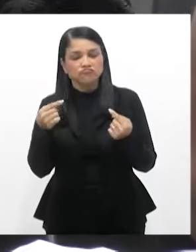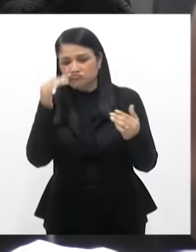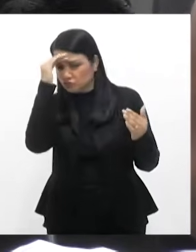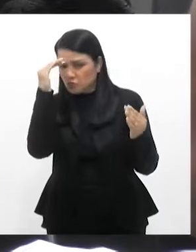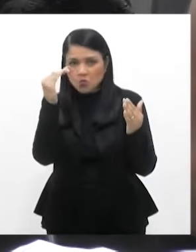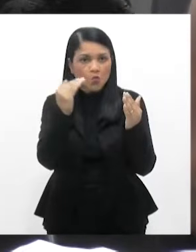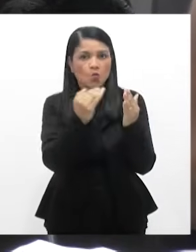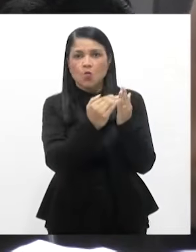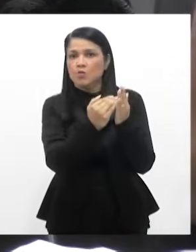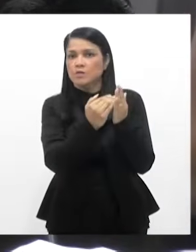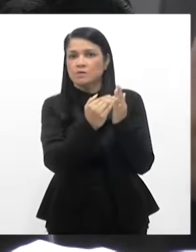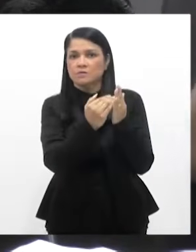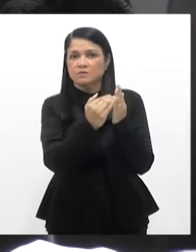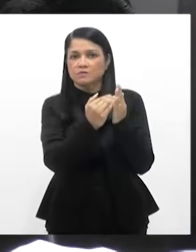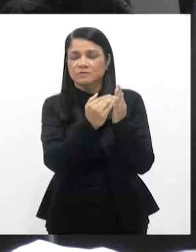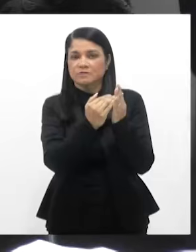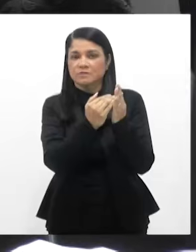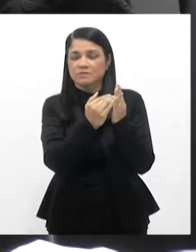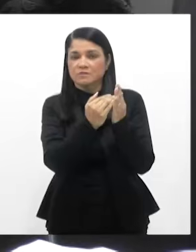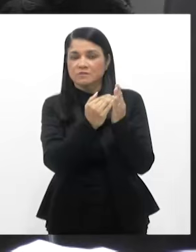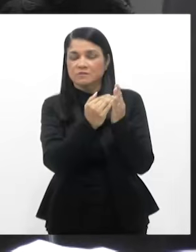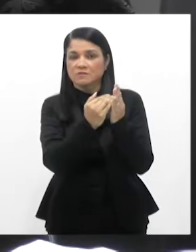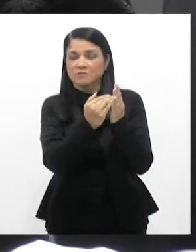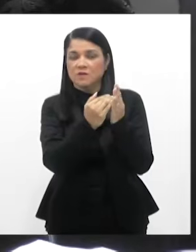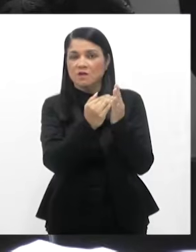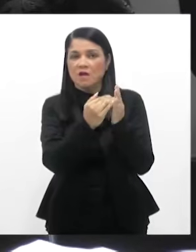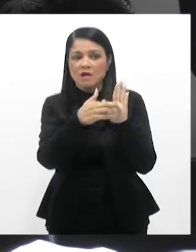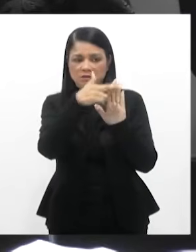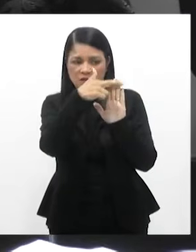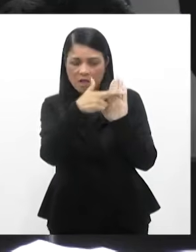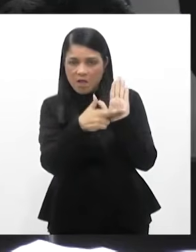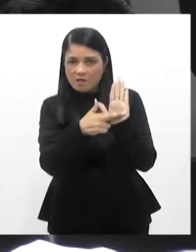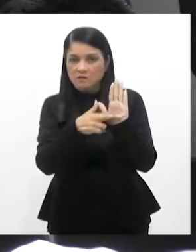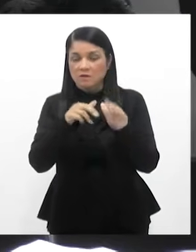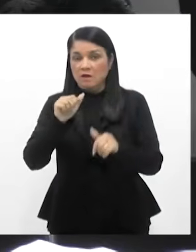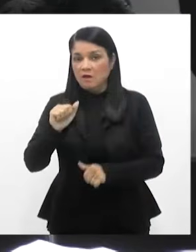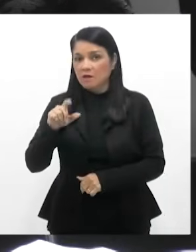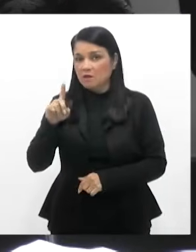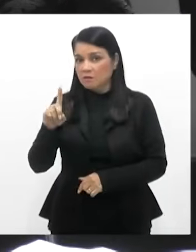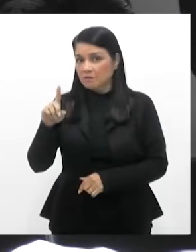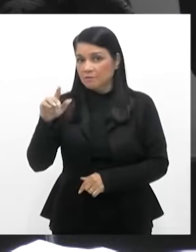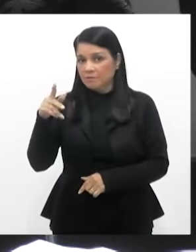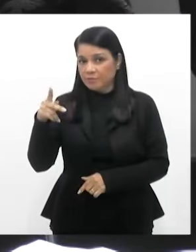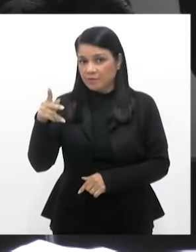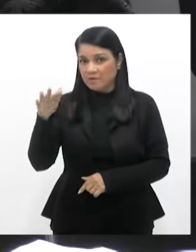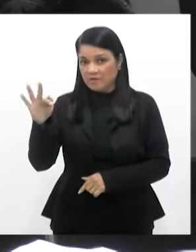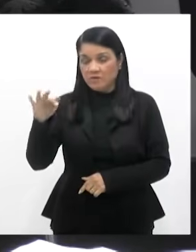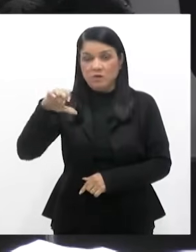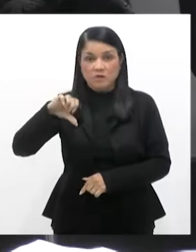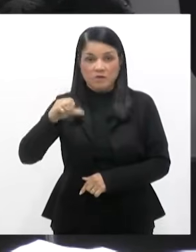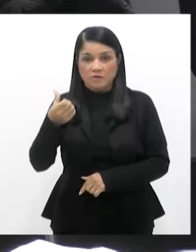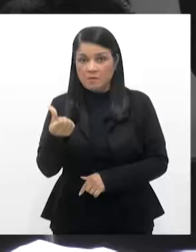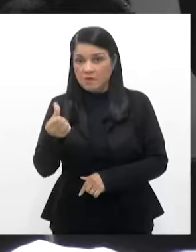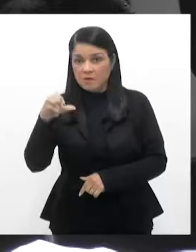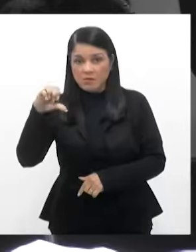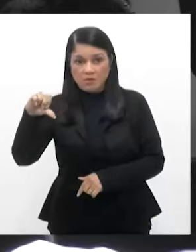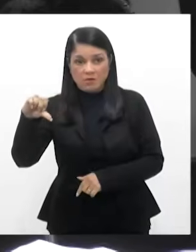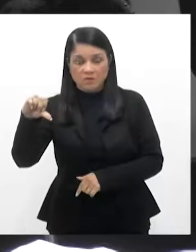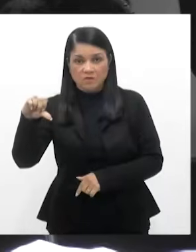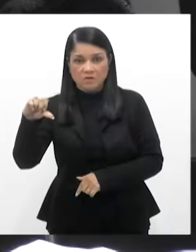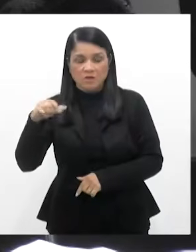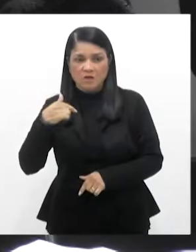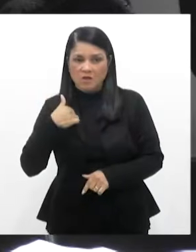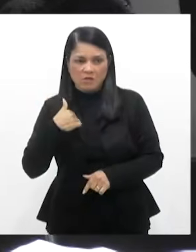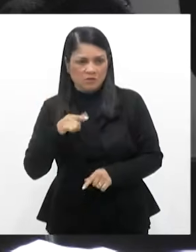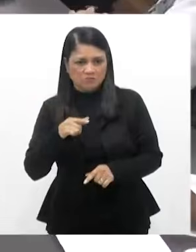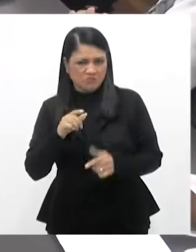descumprindo as teses da DPF 969. Mas não foi enfrentado